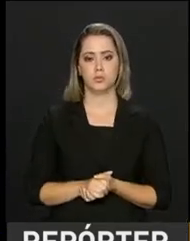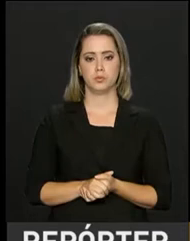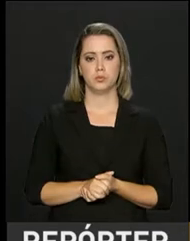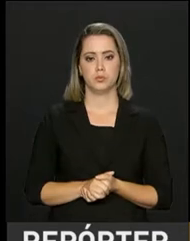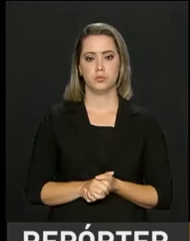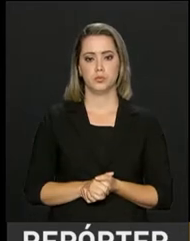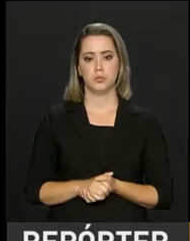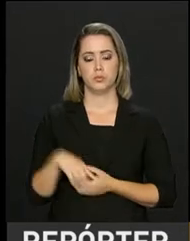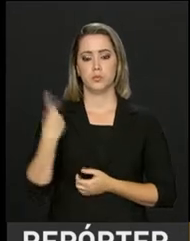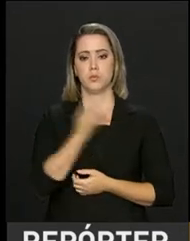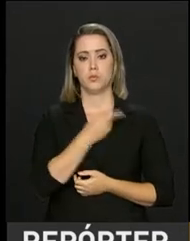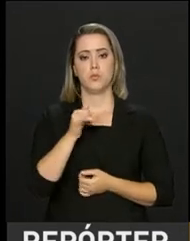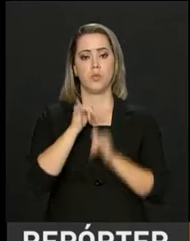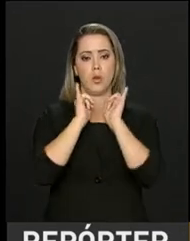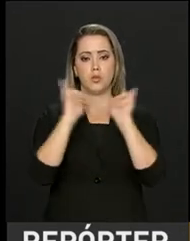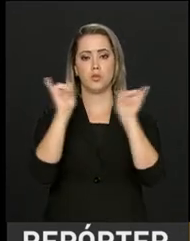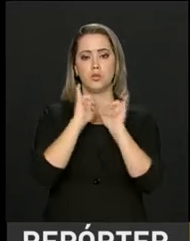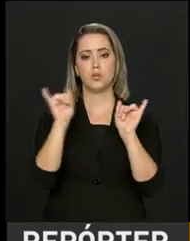10 pará